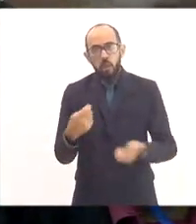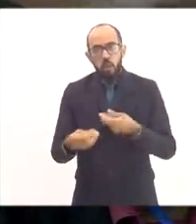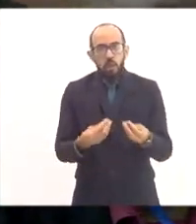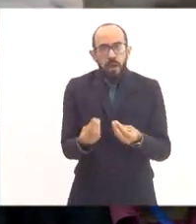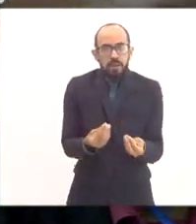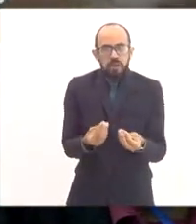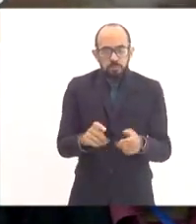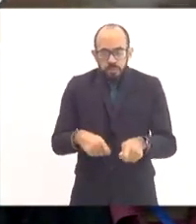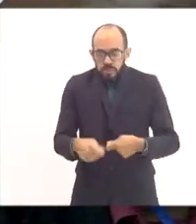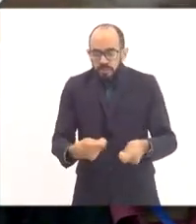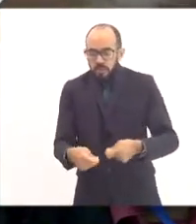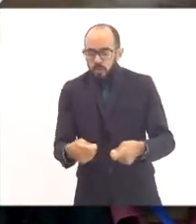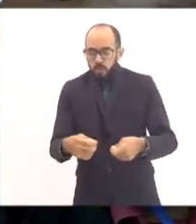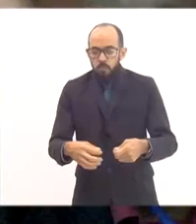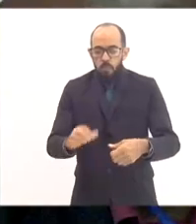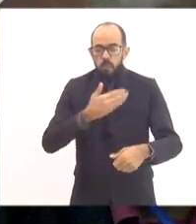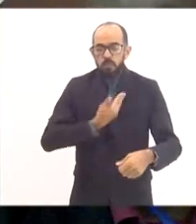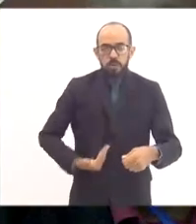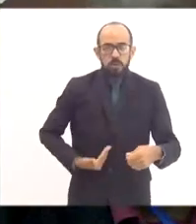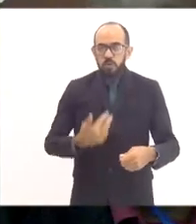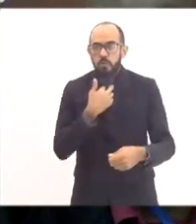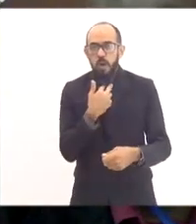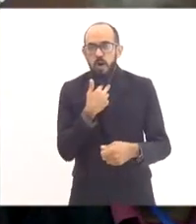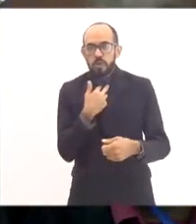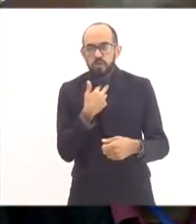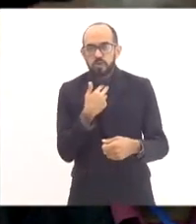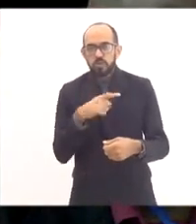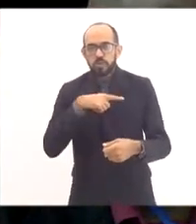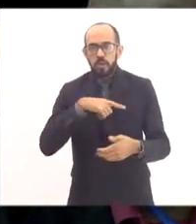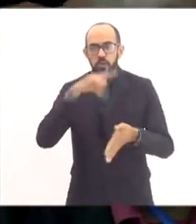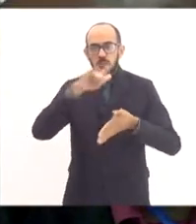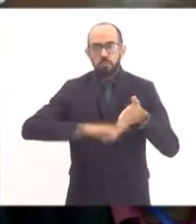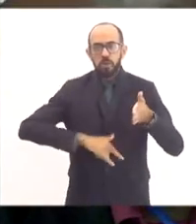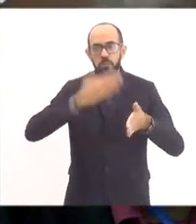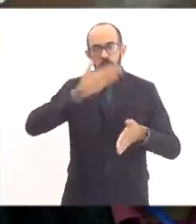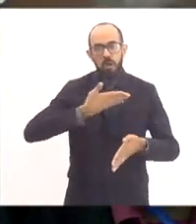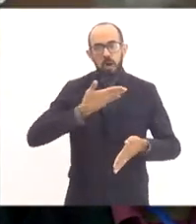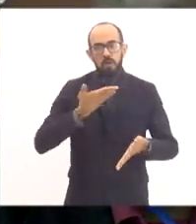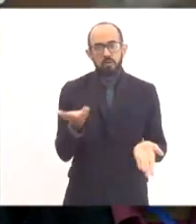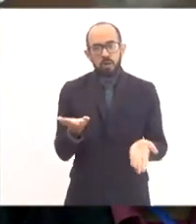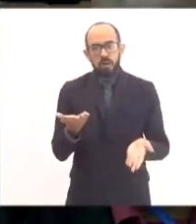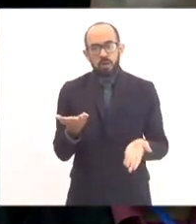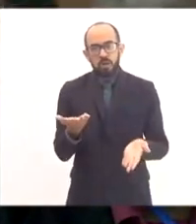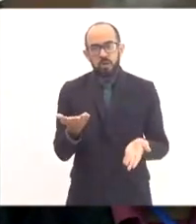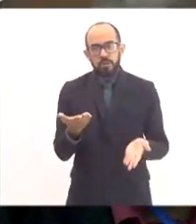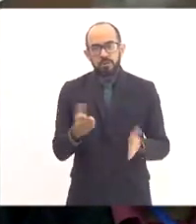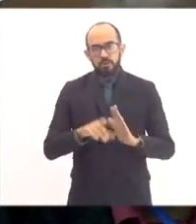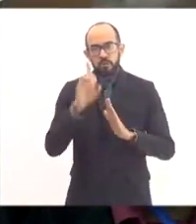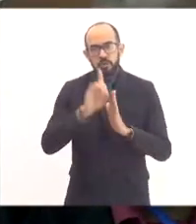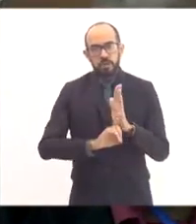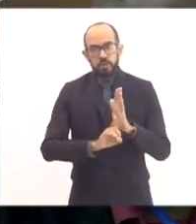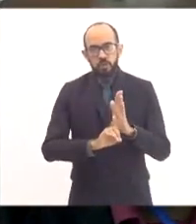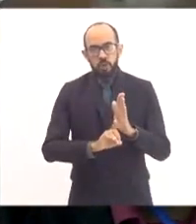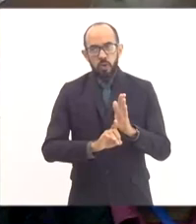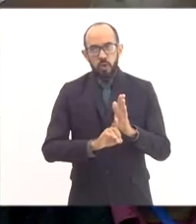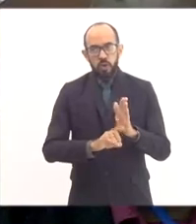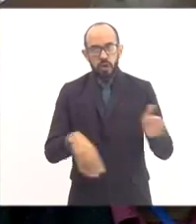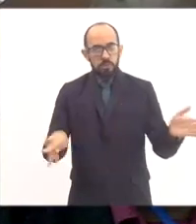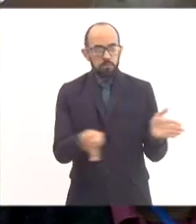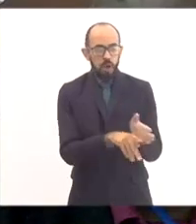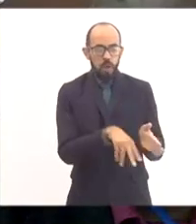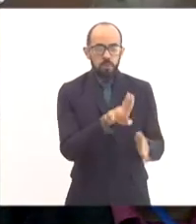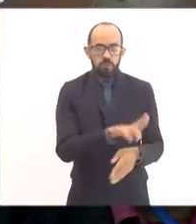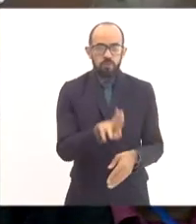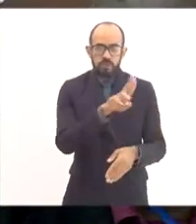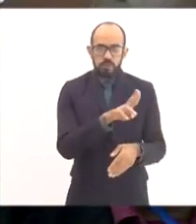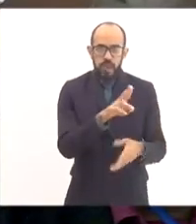seus erros que ocorreram dentro do prazo de validade? Tem documento provando, o diretor do Departamento de Seleção Acadêmica da UERJ assumindo em primeira pessoa que errou. E